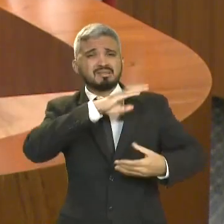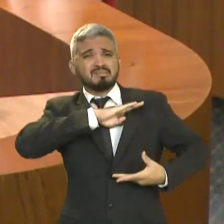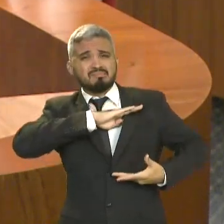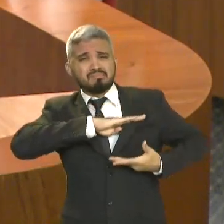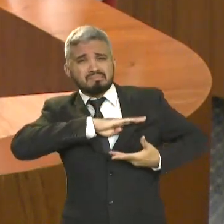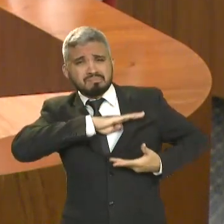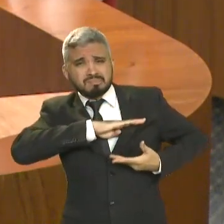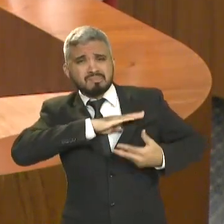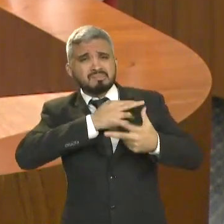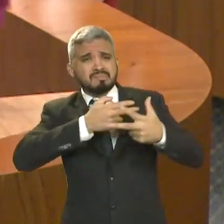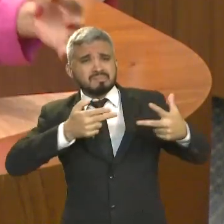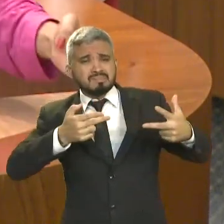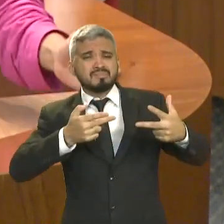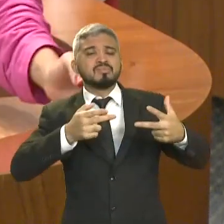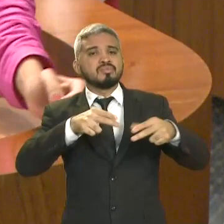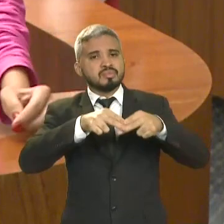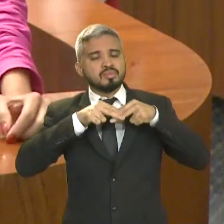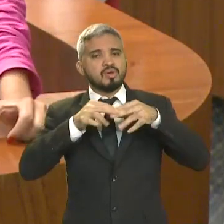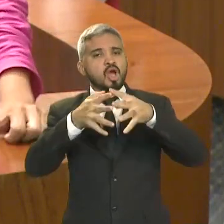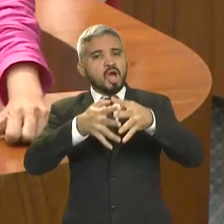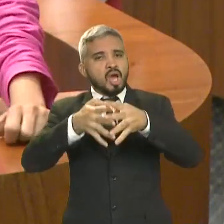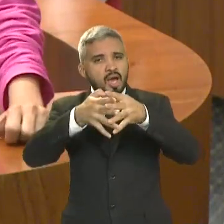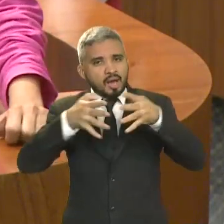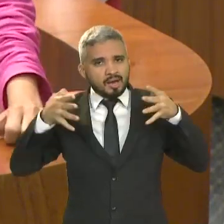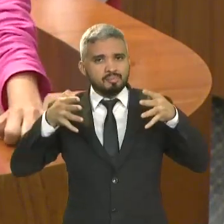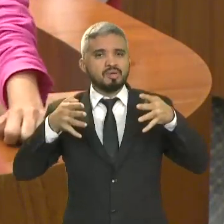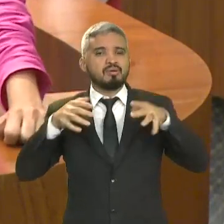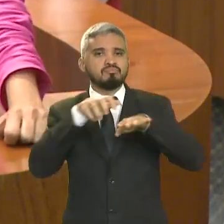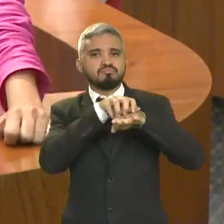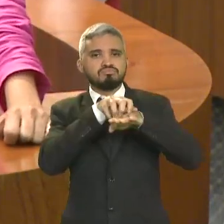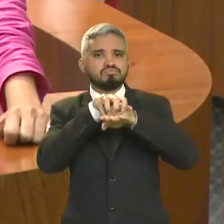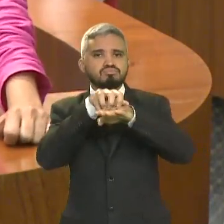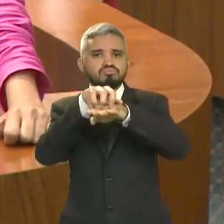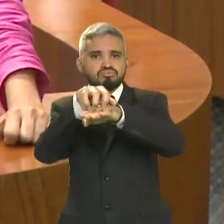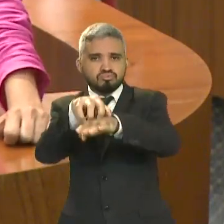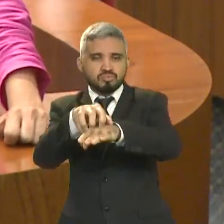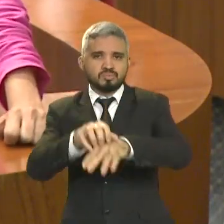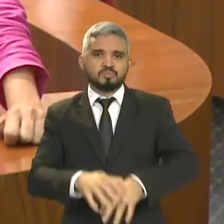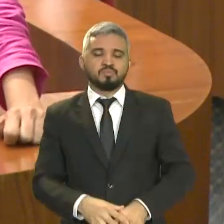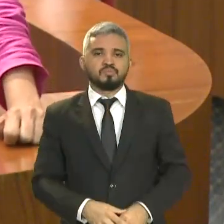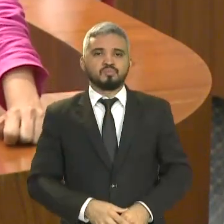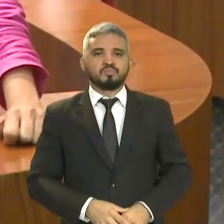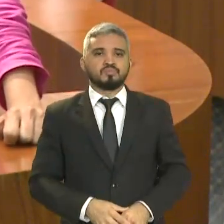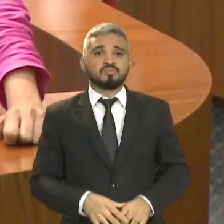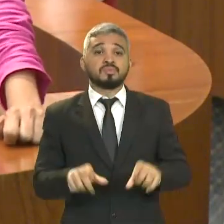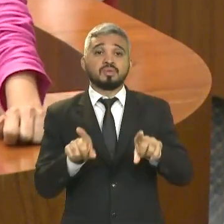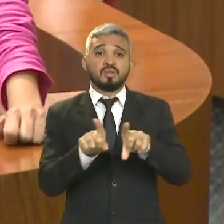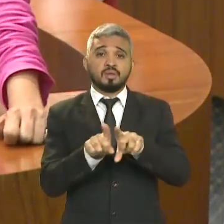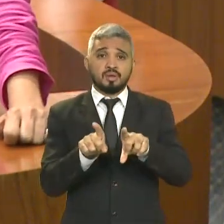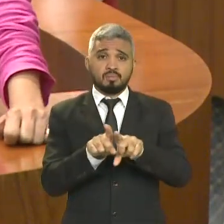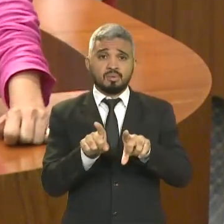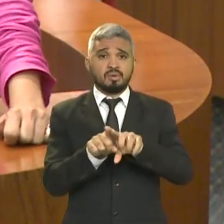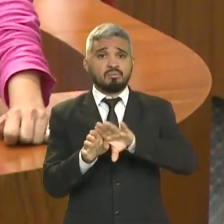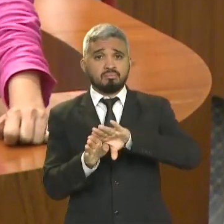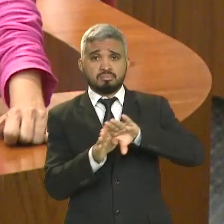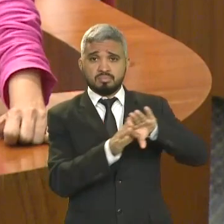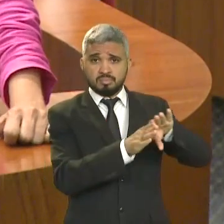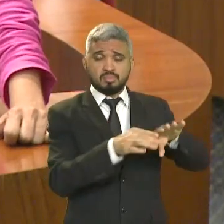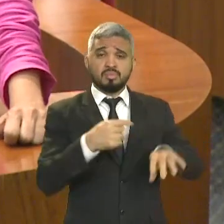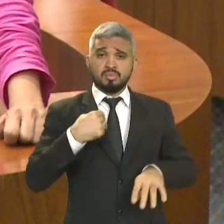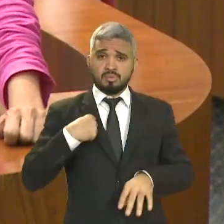como subir essa tribuna e deixar de citar de forma revoltante o que aconteceu na cidade de Pinheiro com a